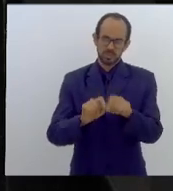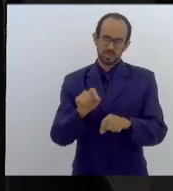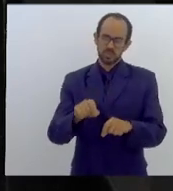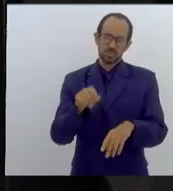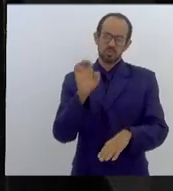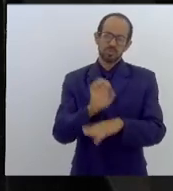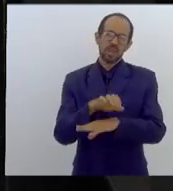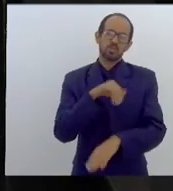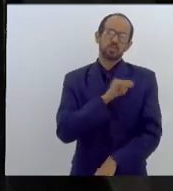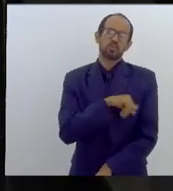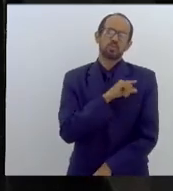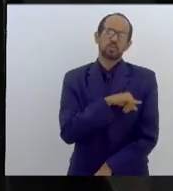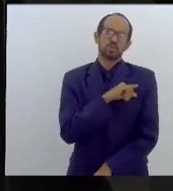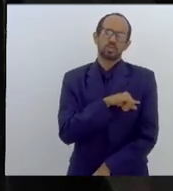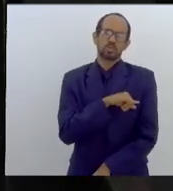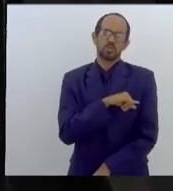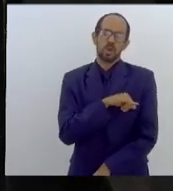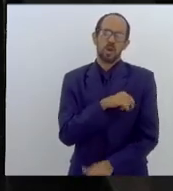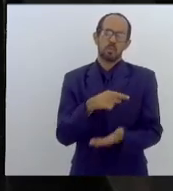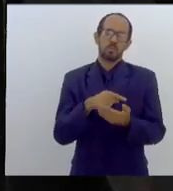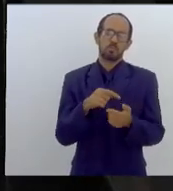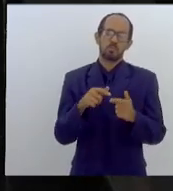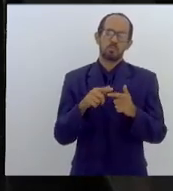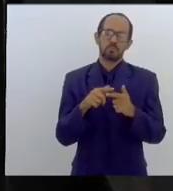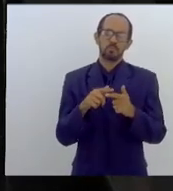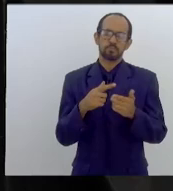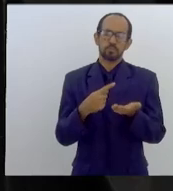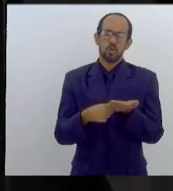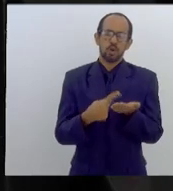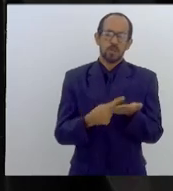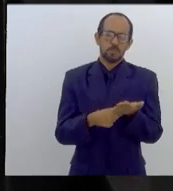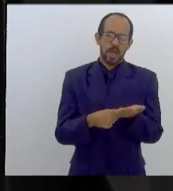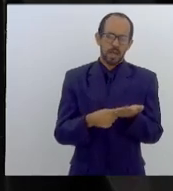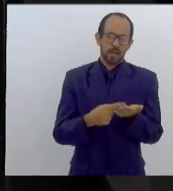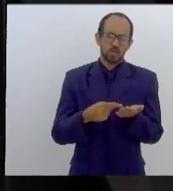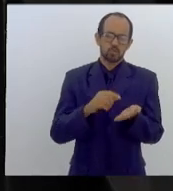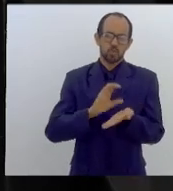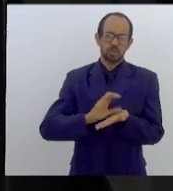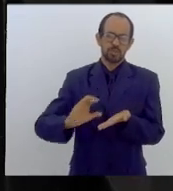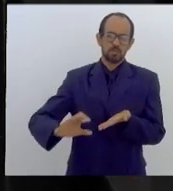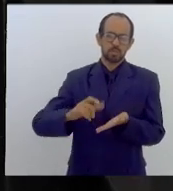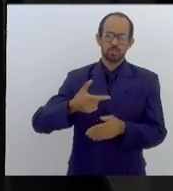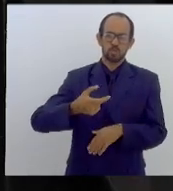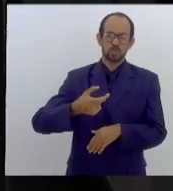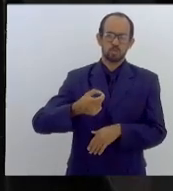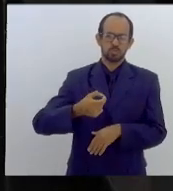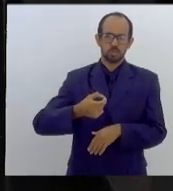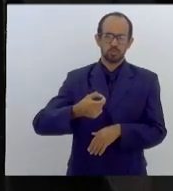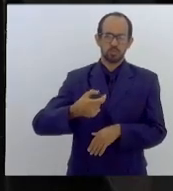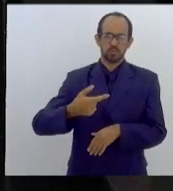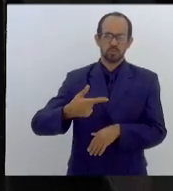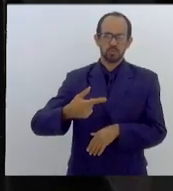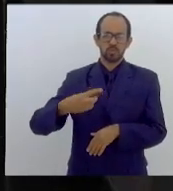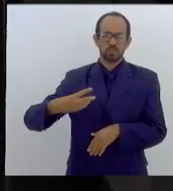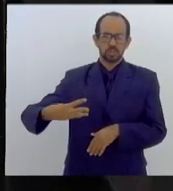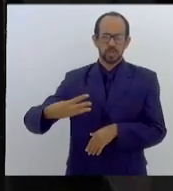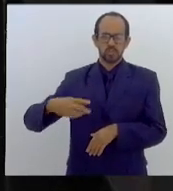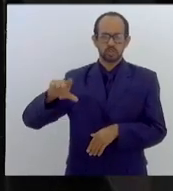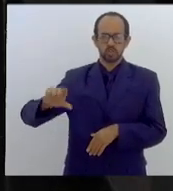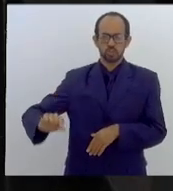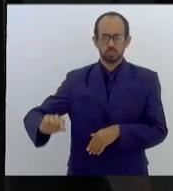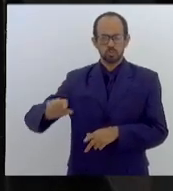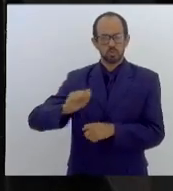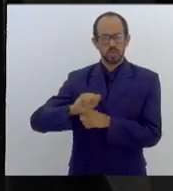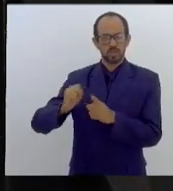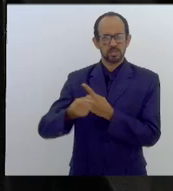Rio de Janeiro, ao programar o seu orçamento para 2023, apresentou uma proposta que reduz os investimentos